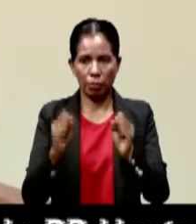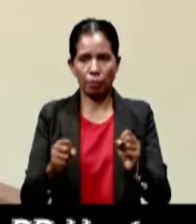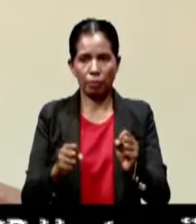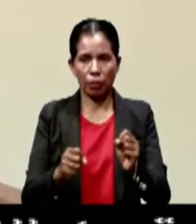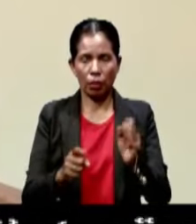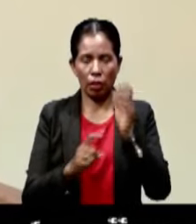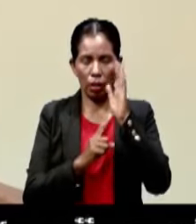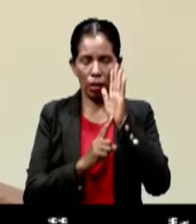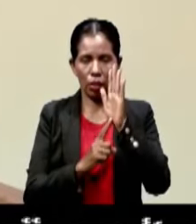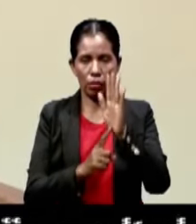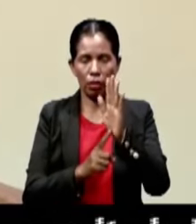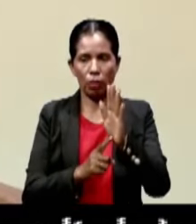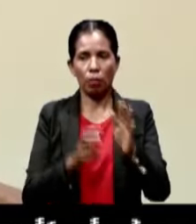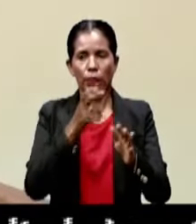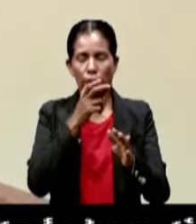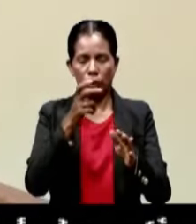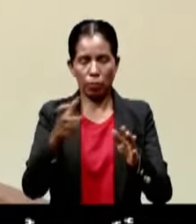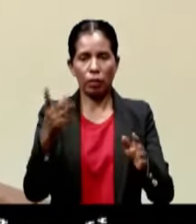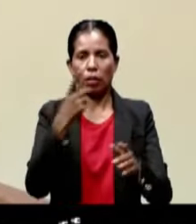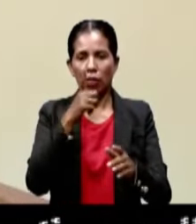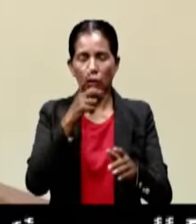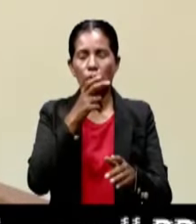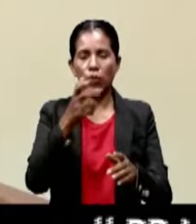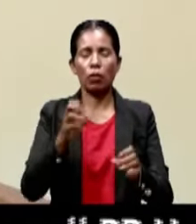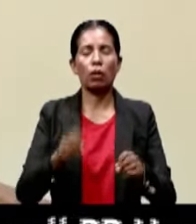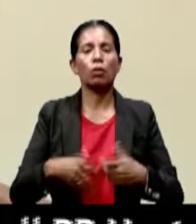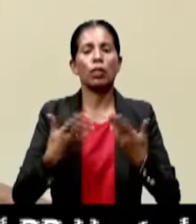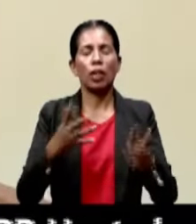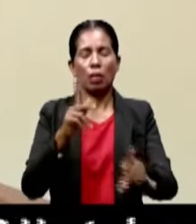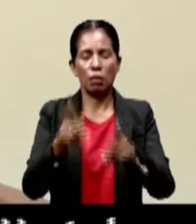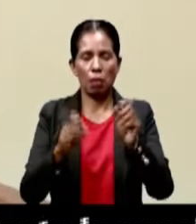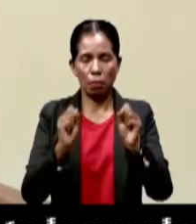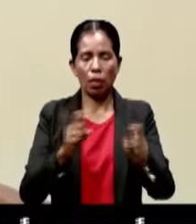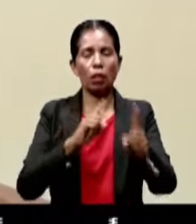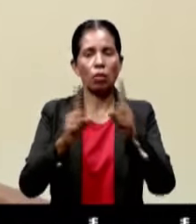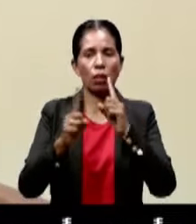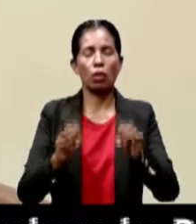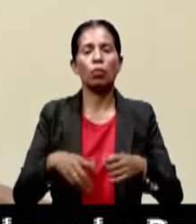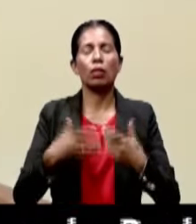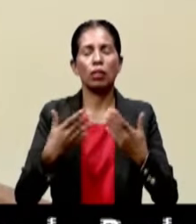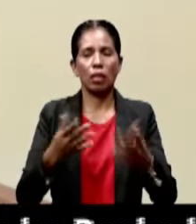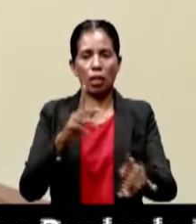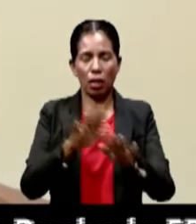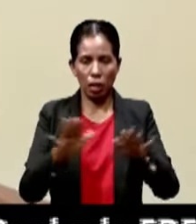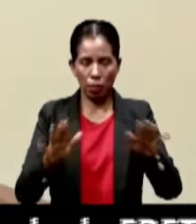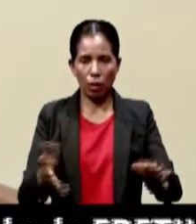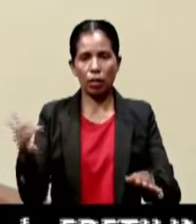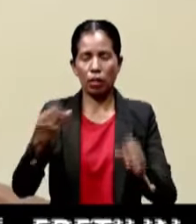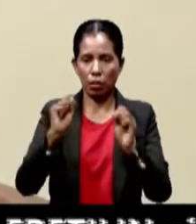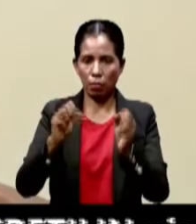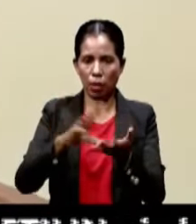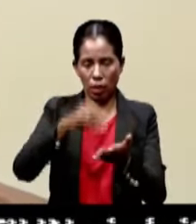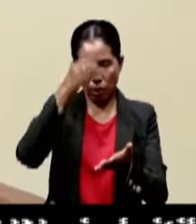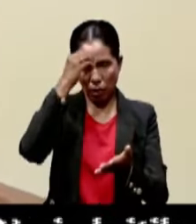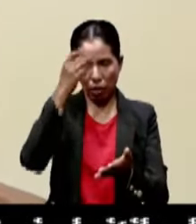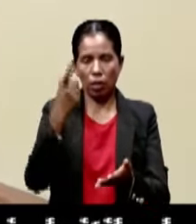artícula conteúdo de português ba língua portuguesa, né, o ensa é uma bela coli, o ensa la vale ser bela aprende a